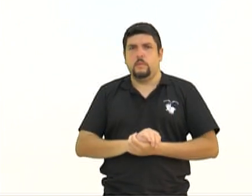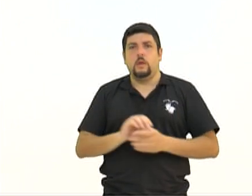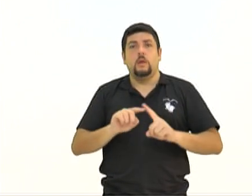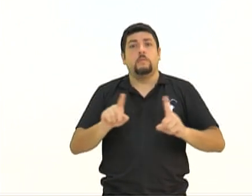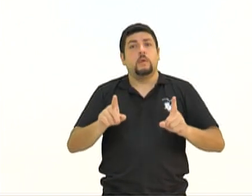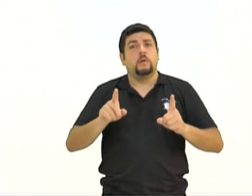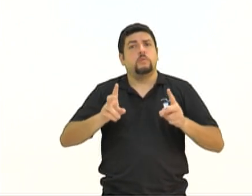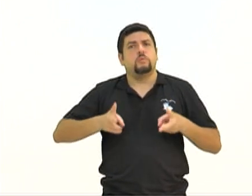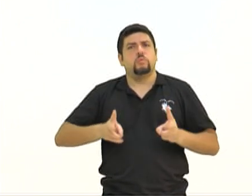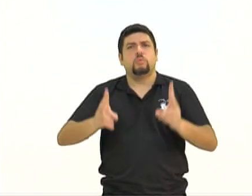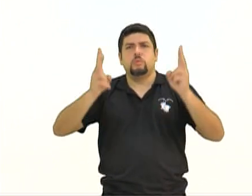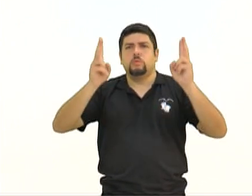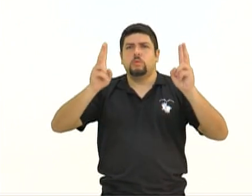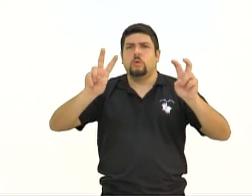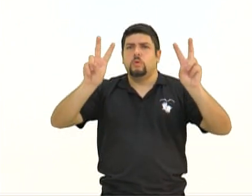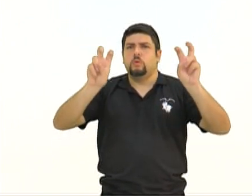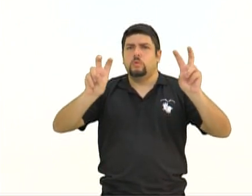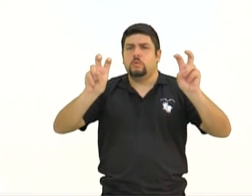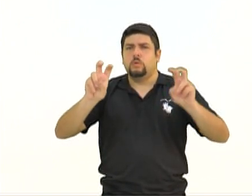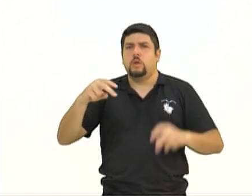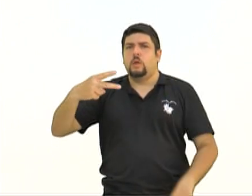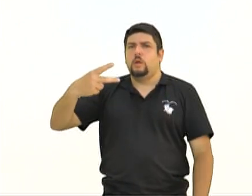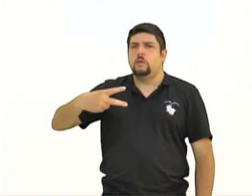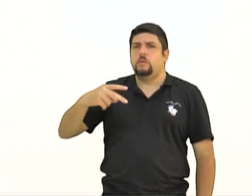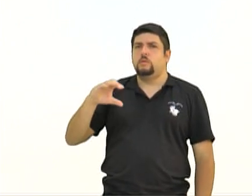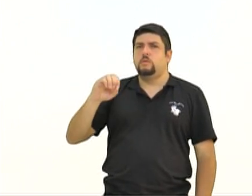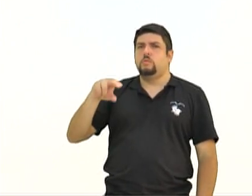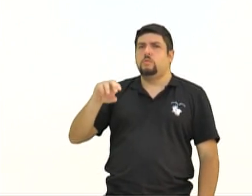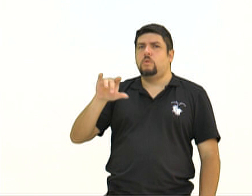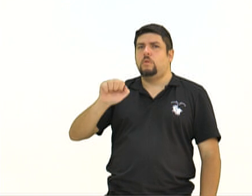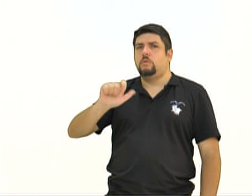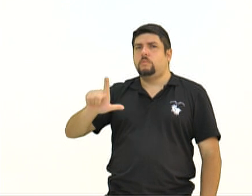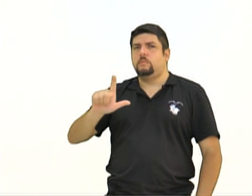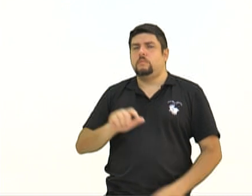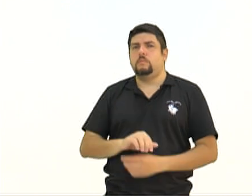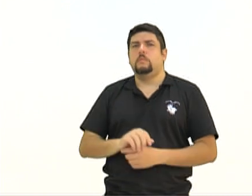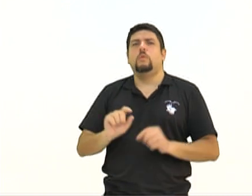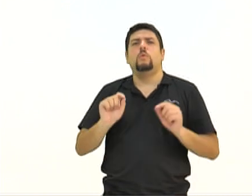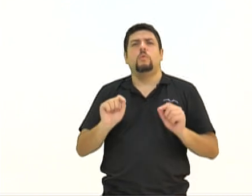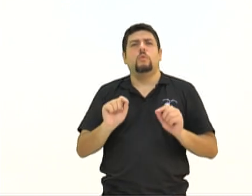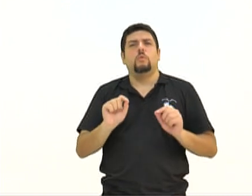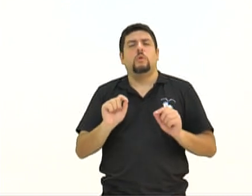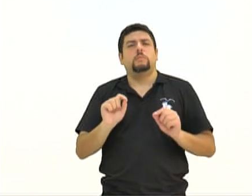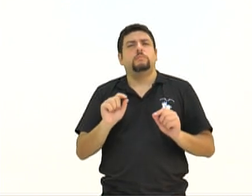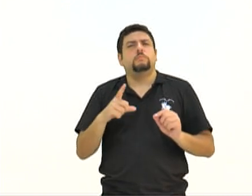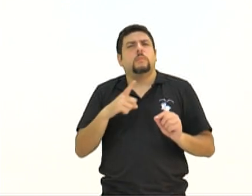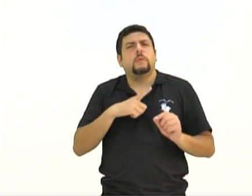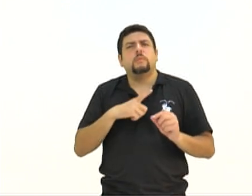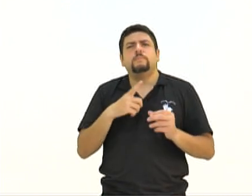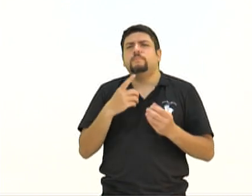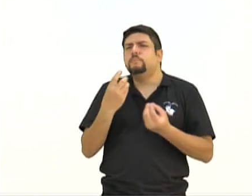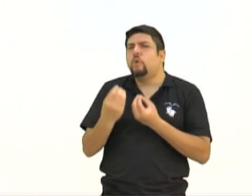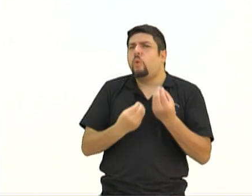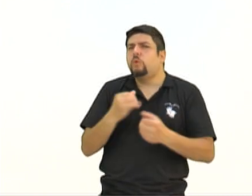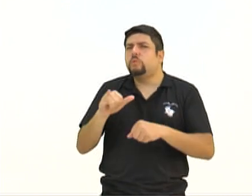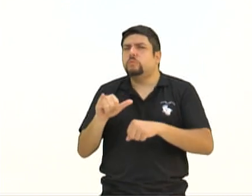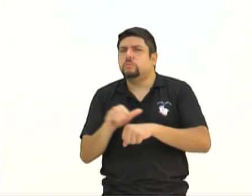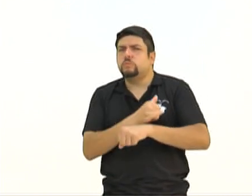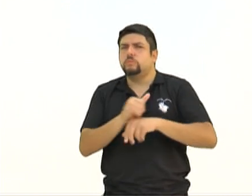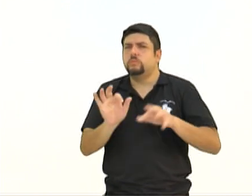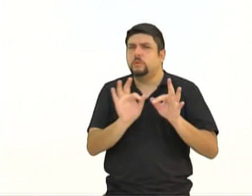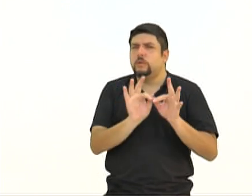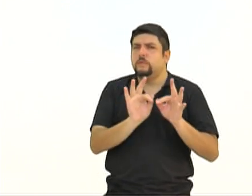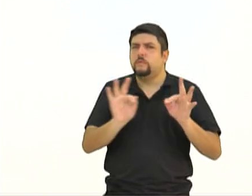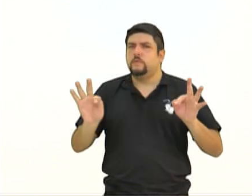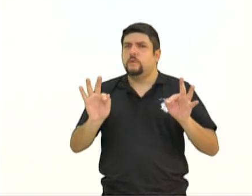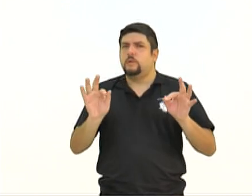segunda condicional, só que daí para hoje eu vou trazer algumas outras possibilidades, tá? Já eu explico do que se